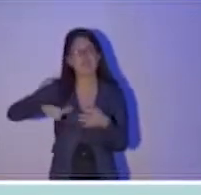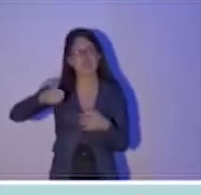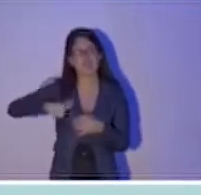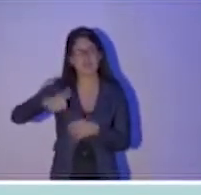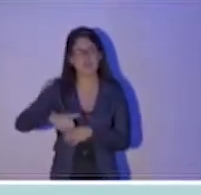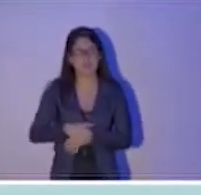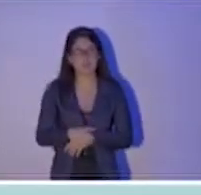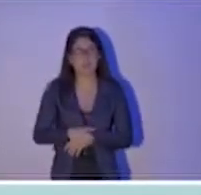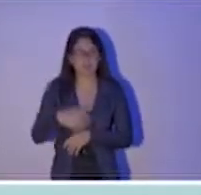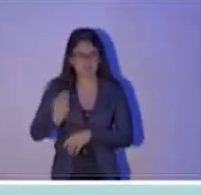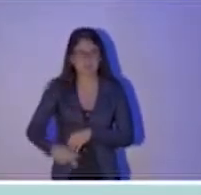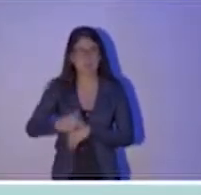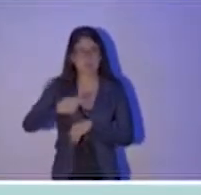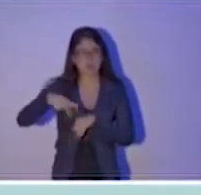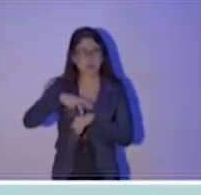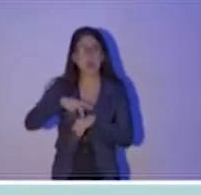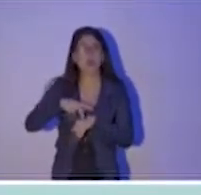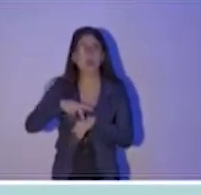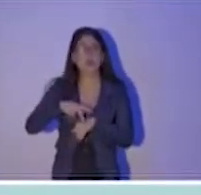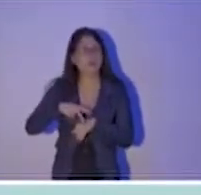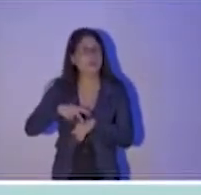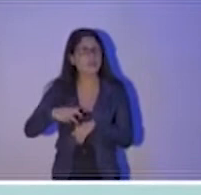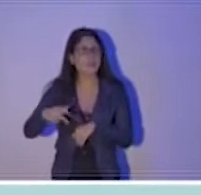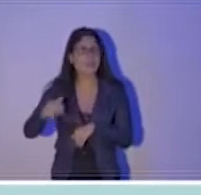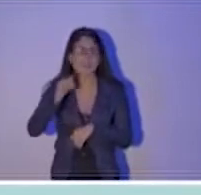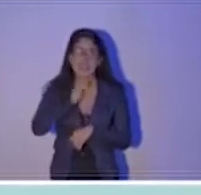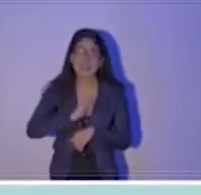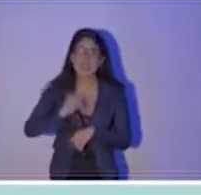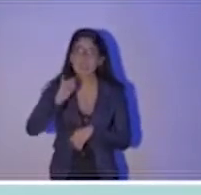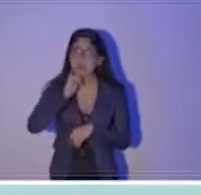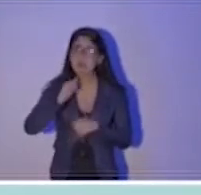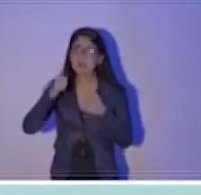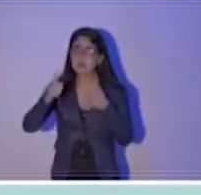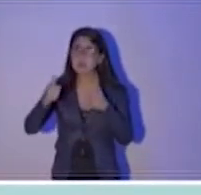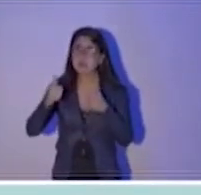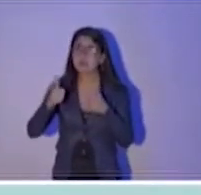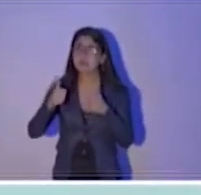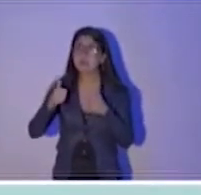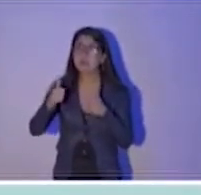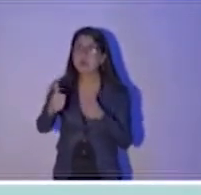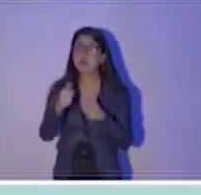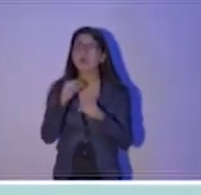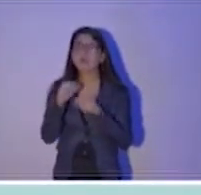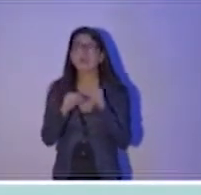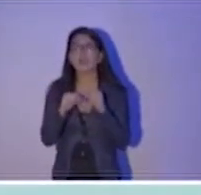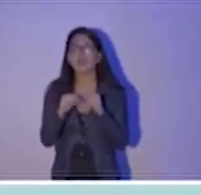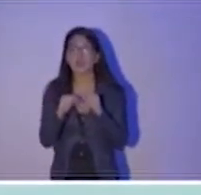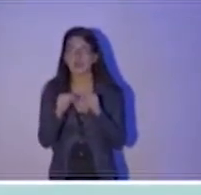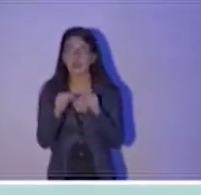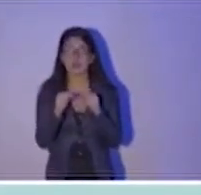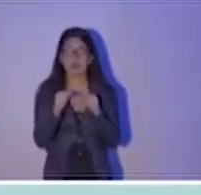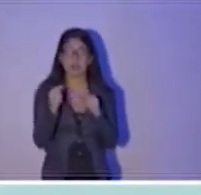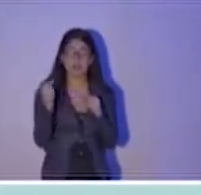nós temos no país o maior exemplo do que é um sistema incoerente, do efeito que ele tem, se nós olharmos